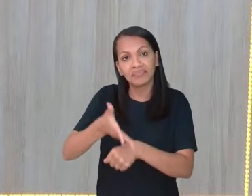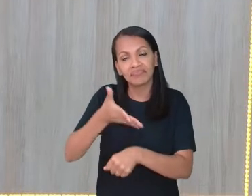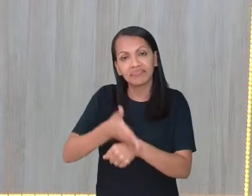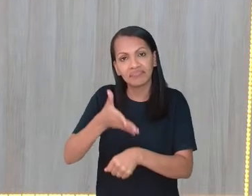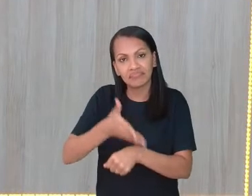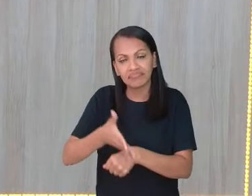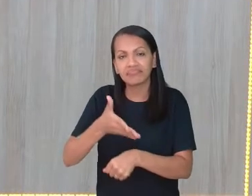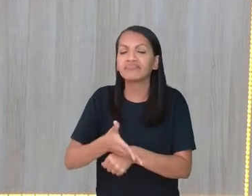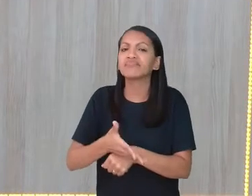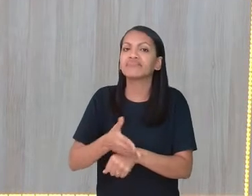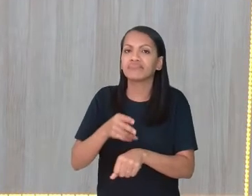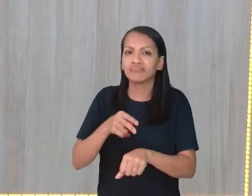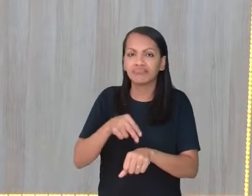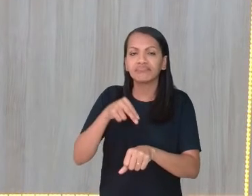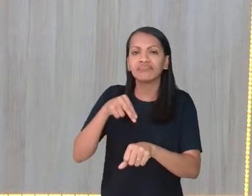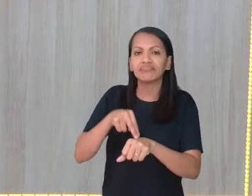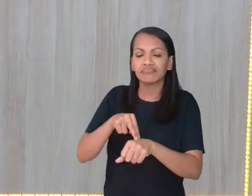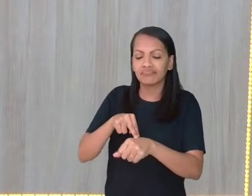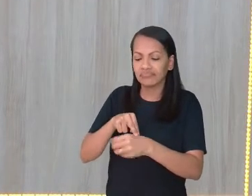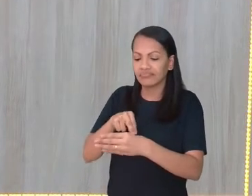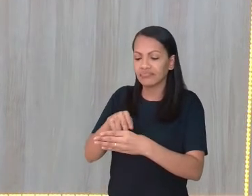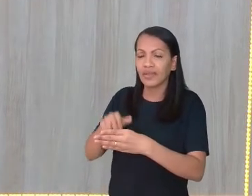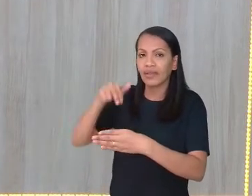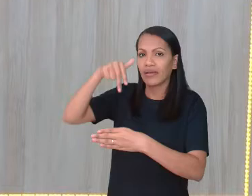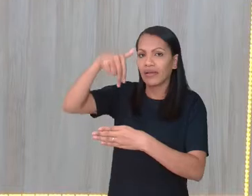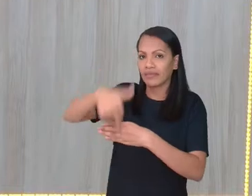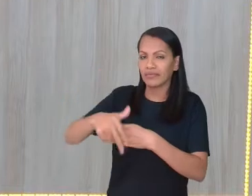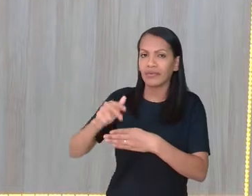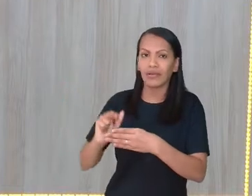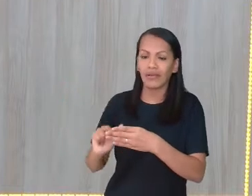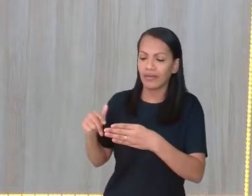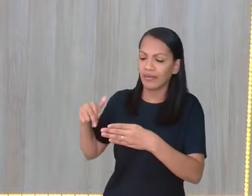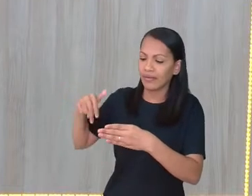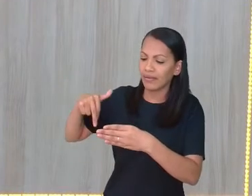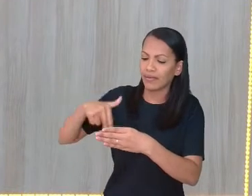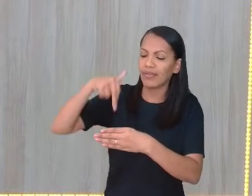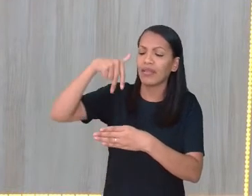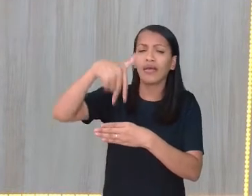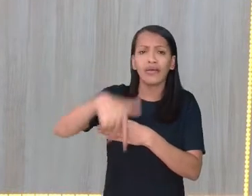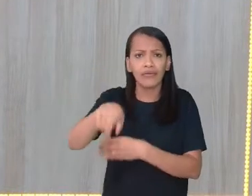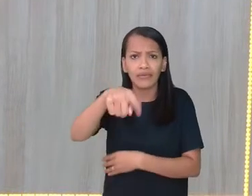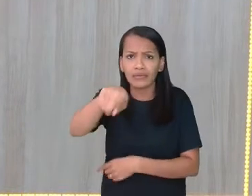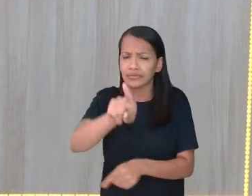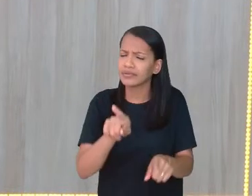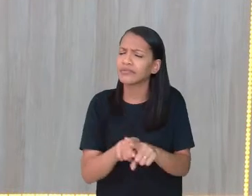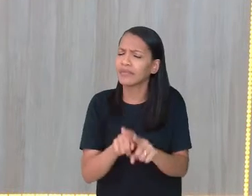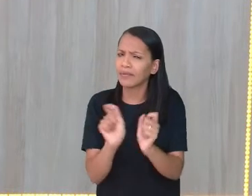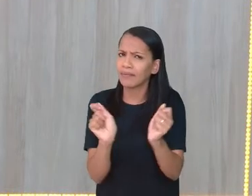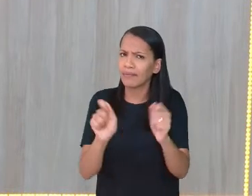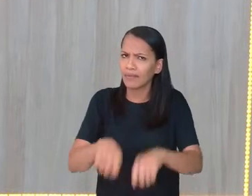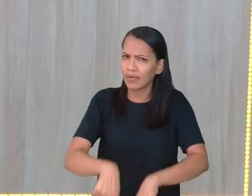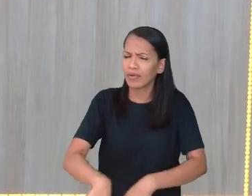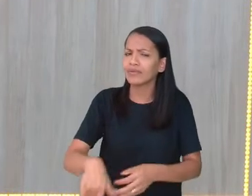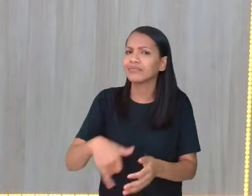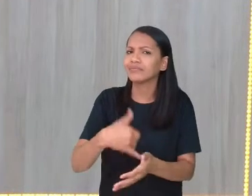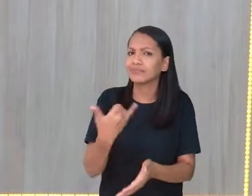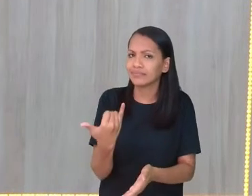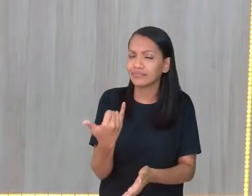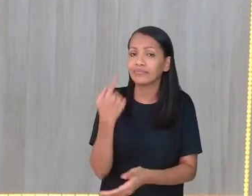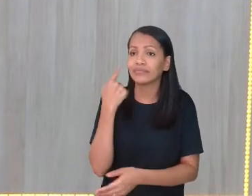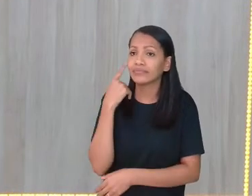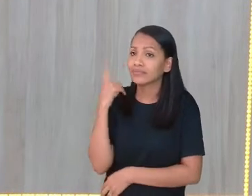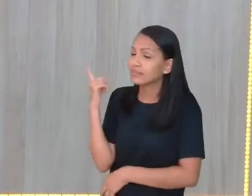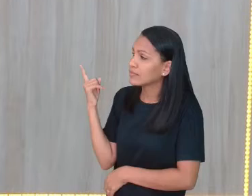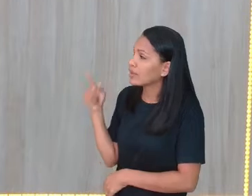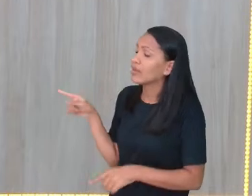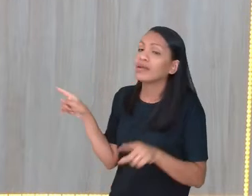tem vôlei lá, tem futsal, enfim, tem diversas modalidades que vocês podem ir lá e se inscrever. E,